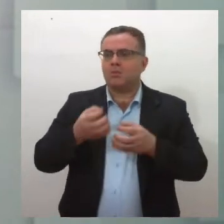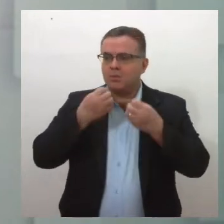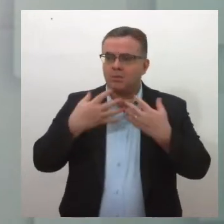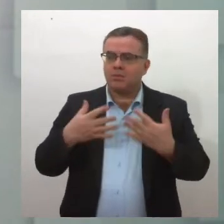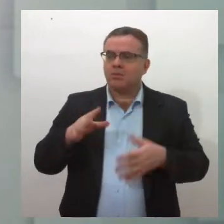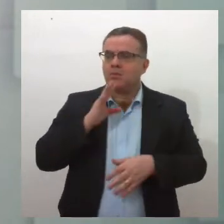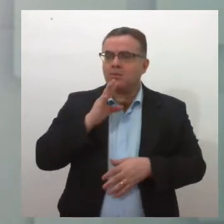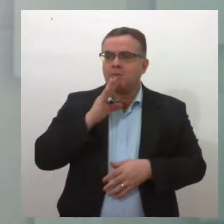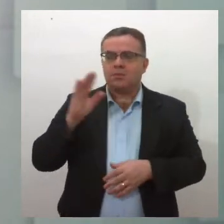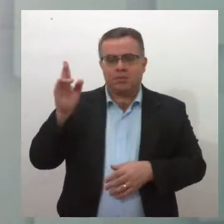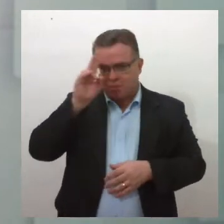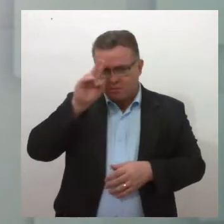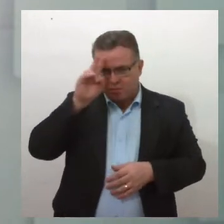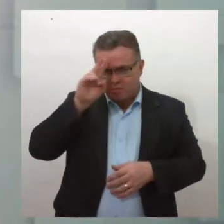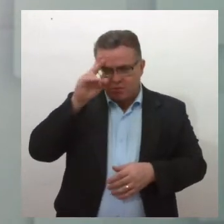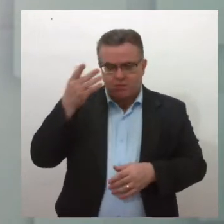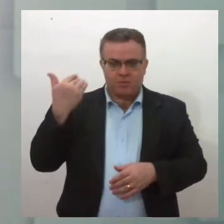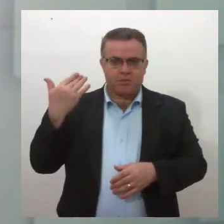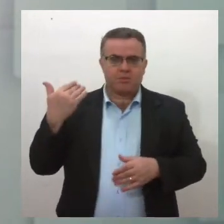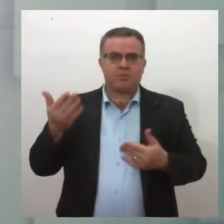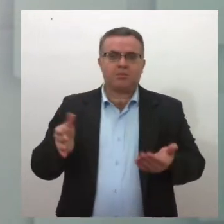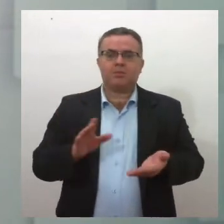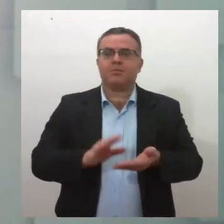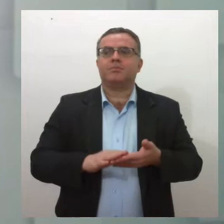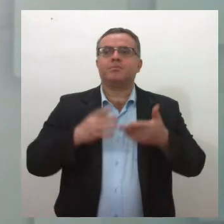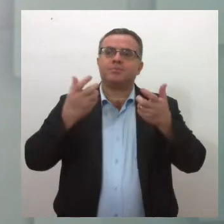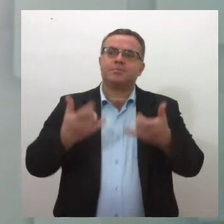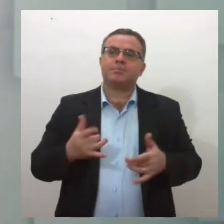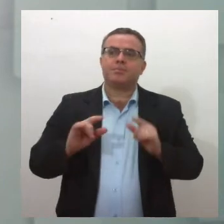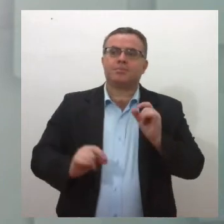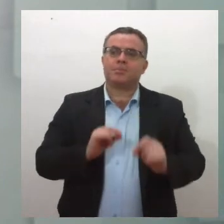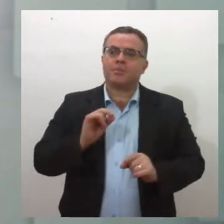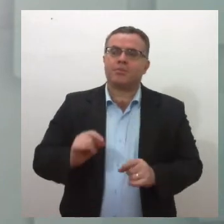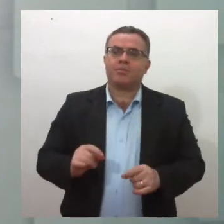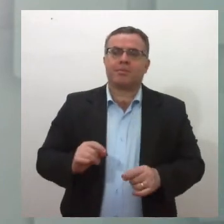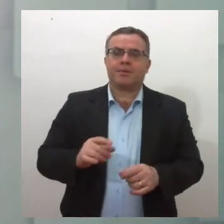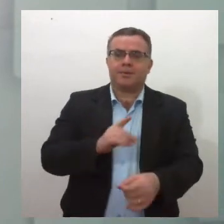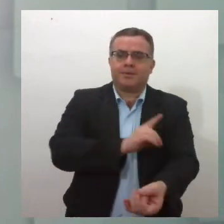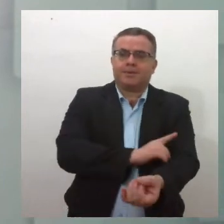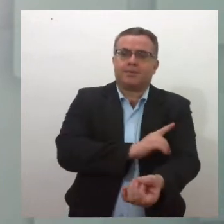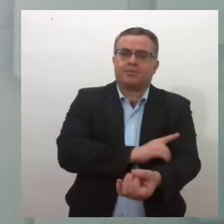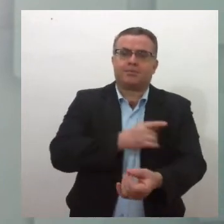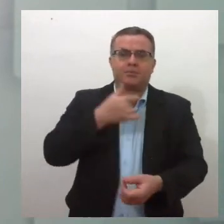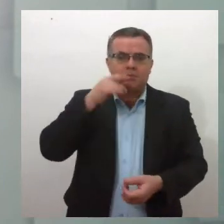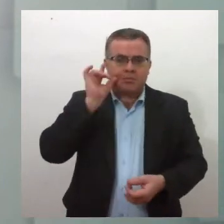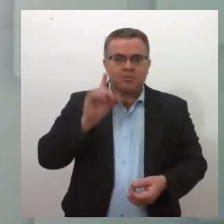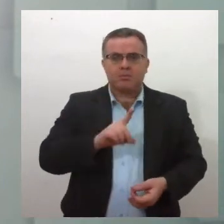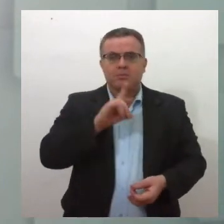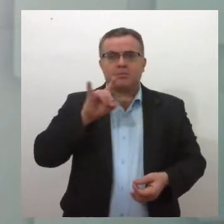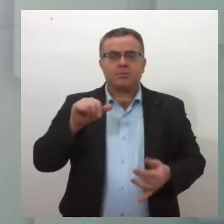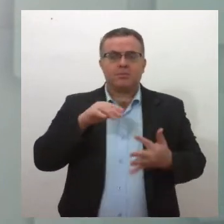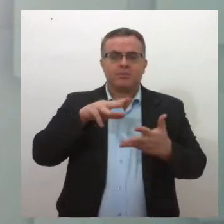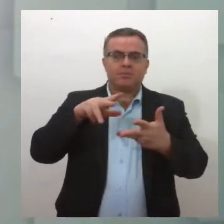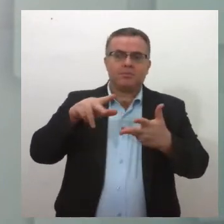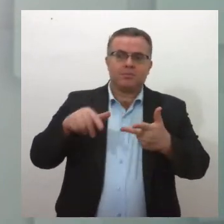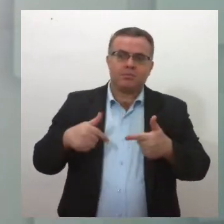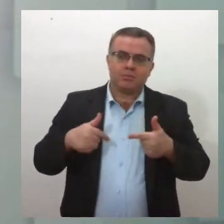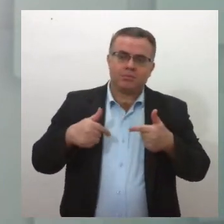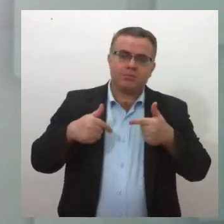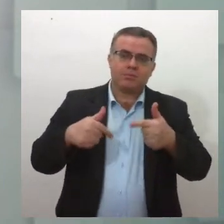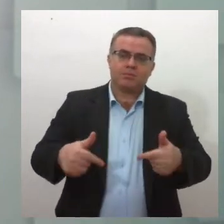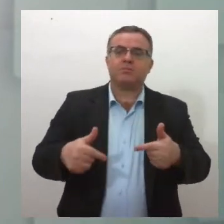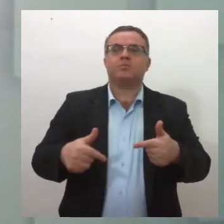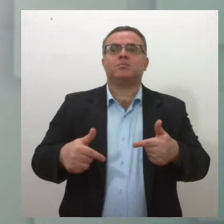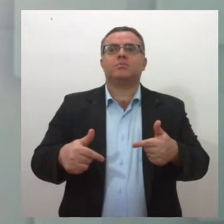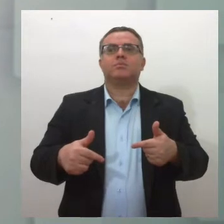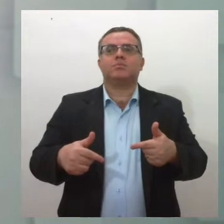último, Larissa, eu vou trazer um pouco sobre, falar um pouco sobre diabetes. Ontem foi o Dia Mundial de Luta contra a Diabetes e lá